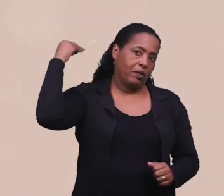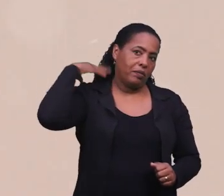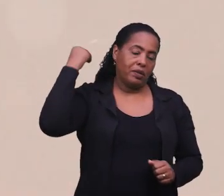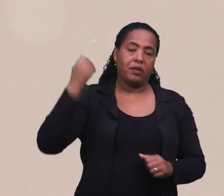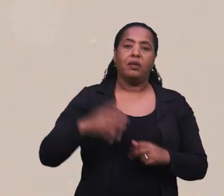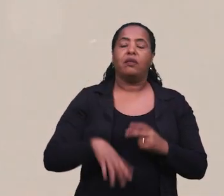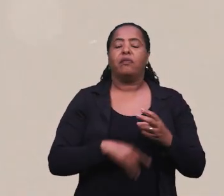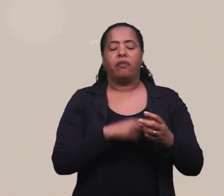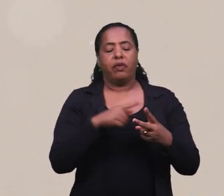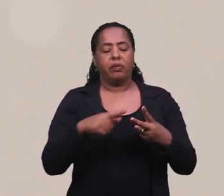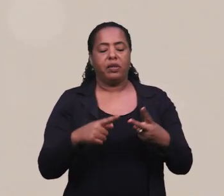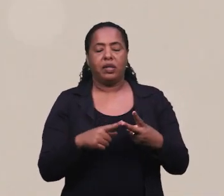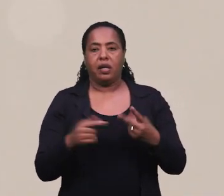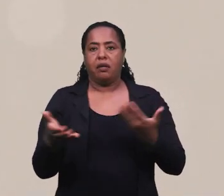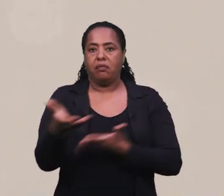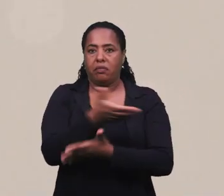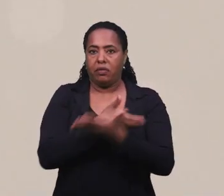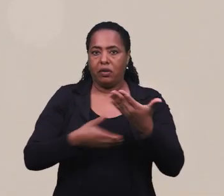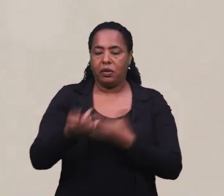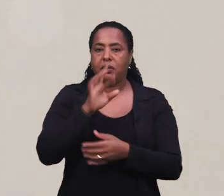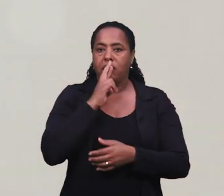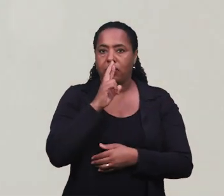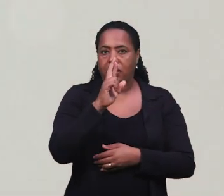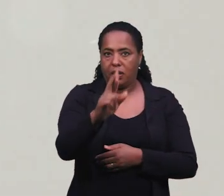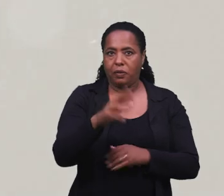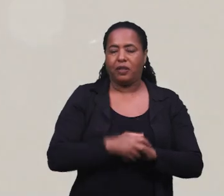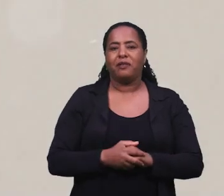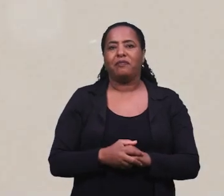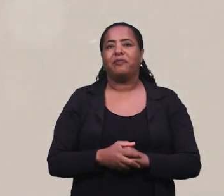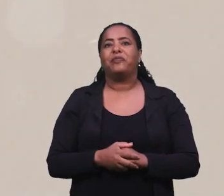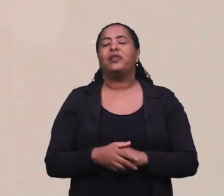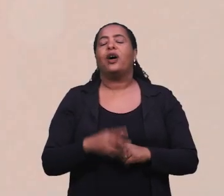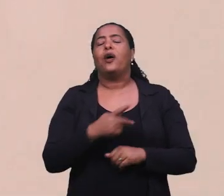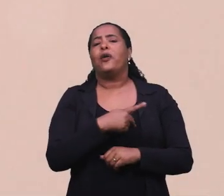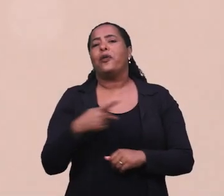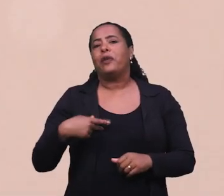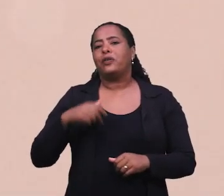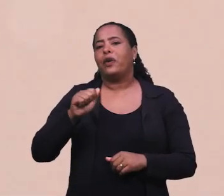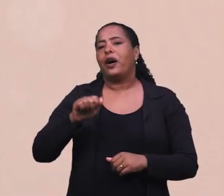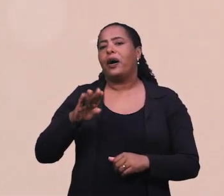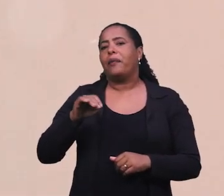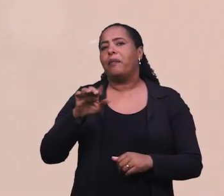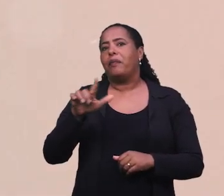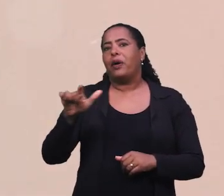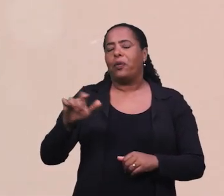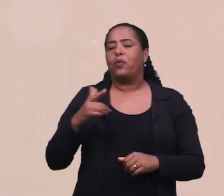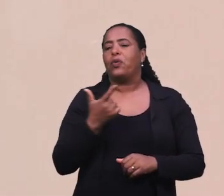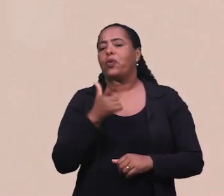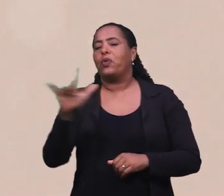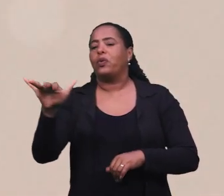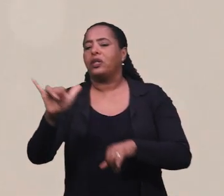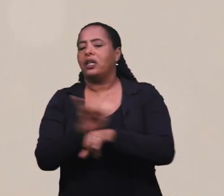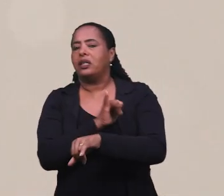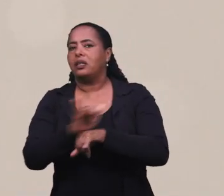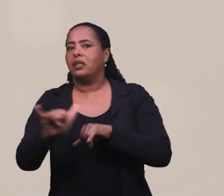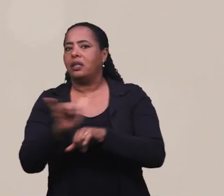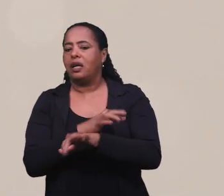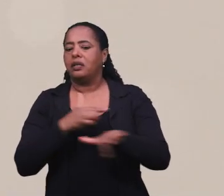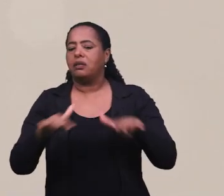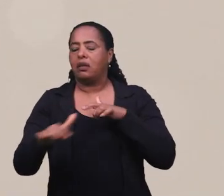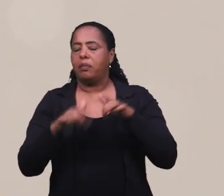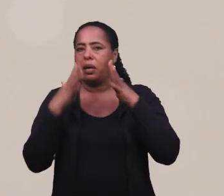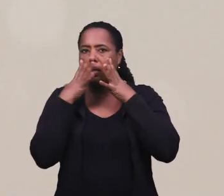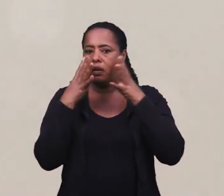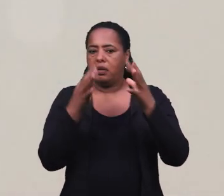questões envolvidas, e é importante a igreja estar sensível a isso, o ministério, os membros da igreja, sensível